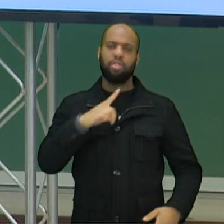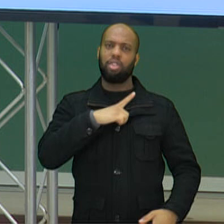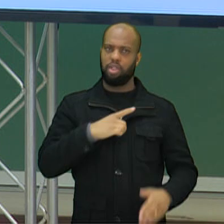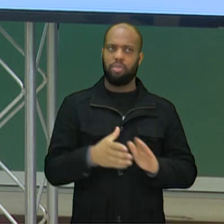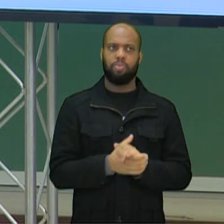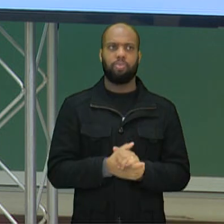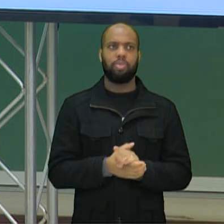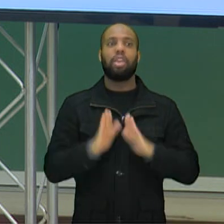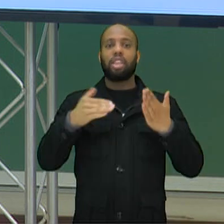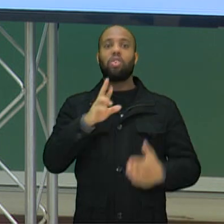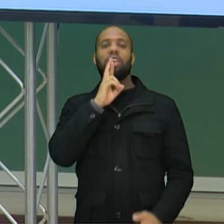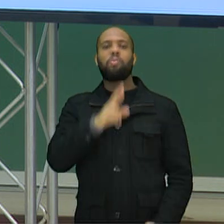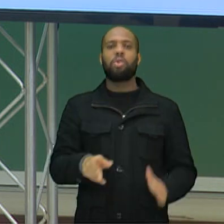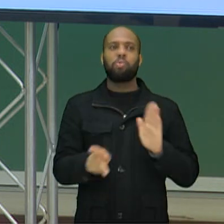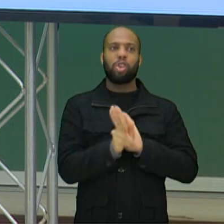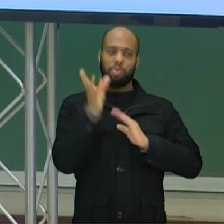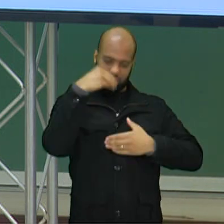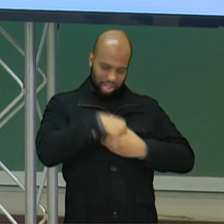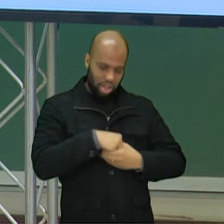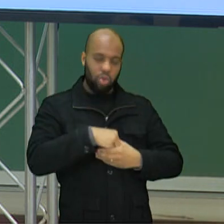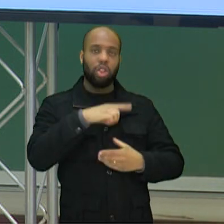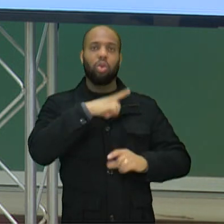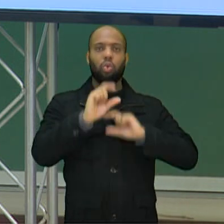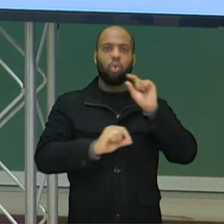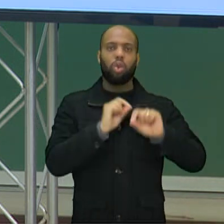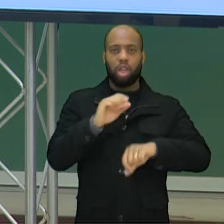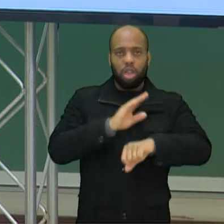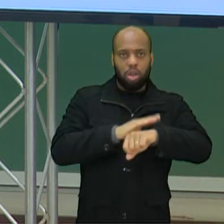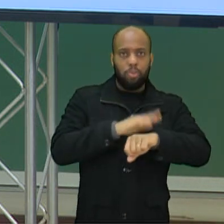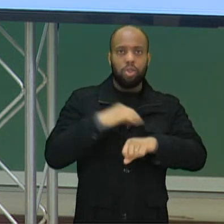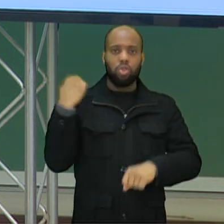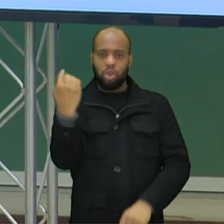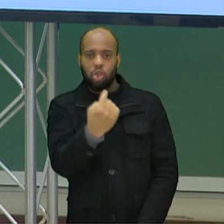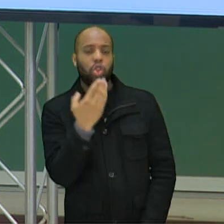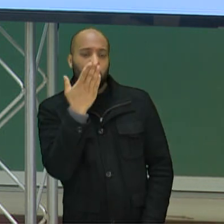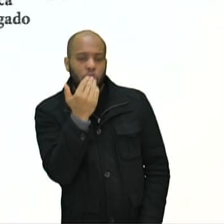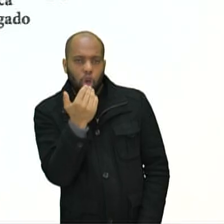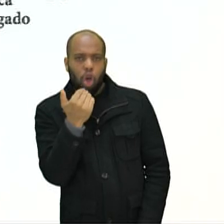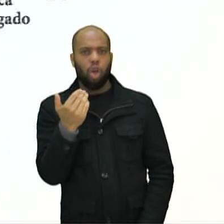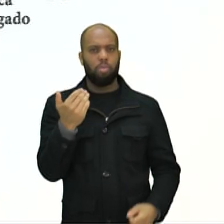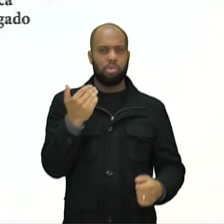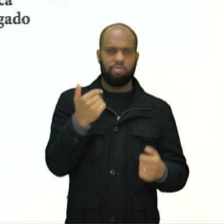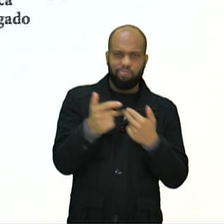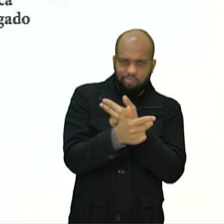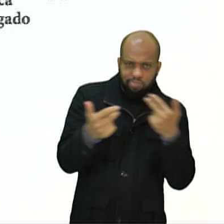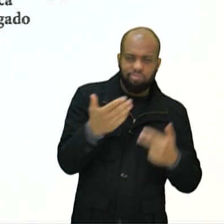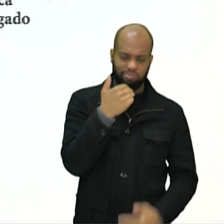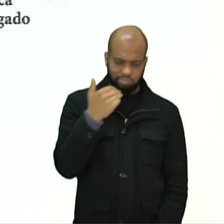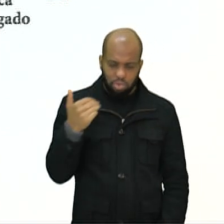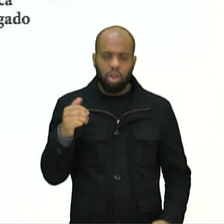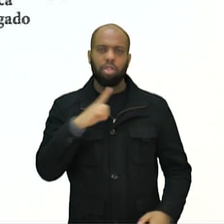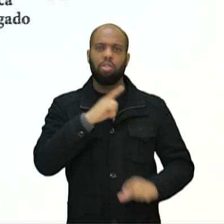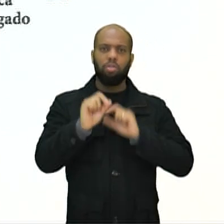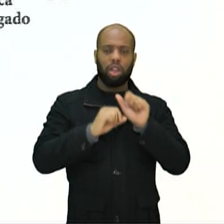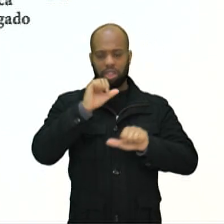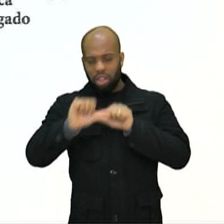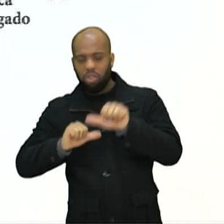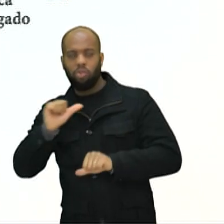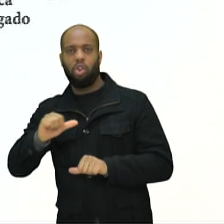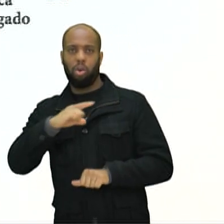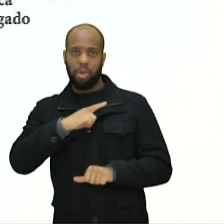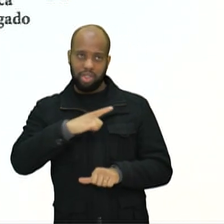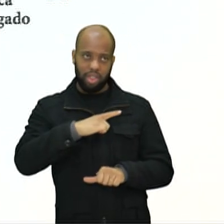Ainda falando de respostas endócrinas, quando nós consumimos os alimentos, nós temos a